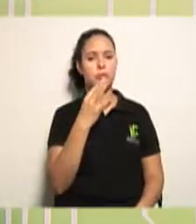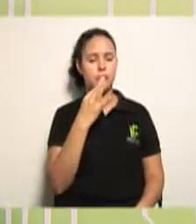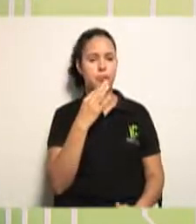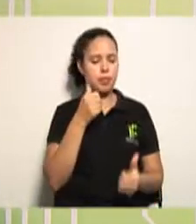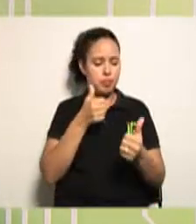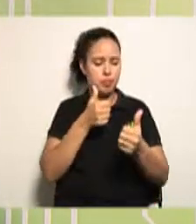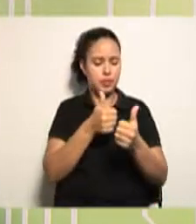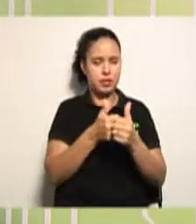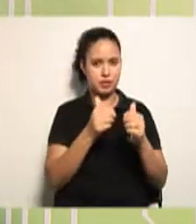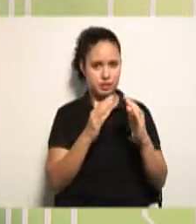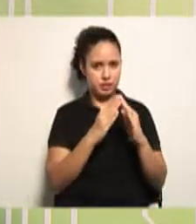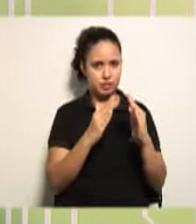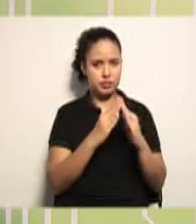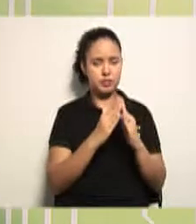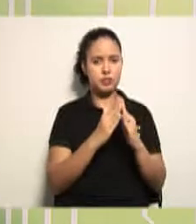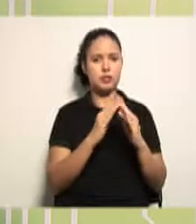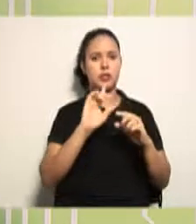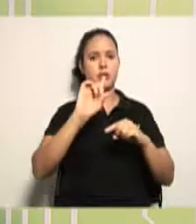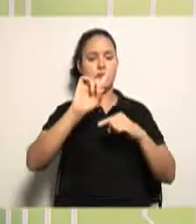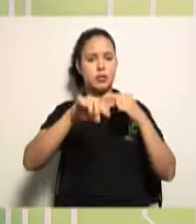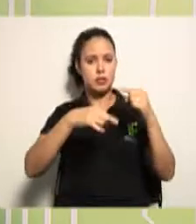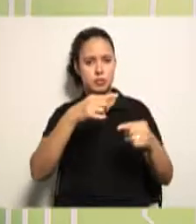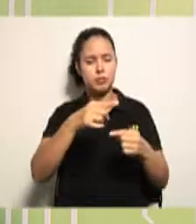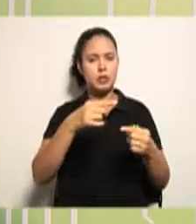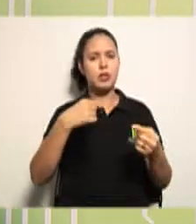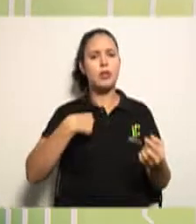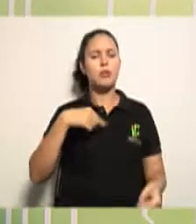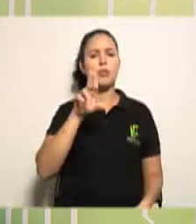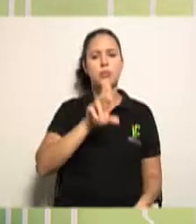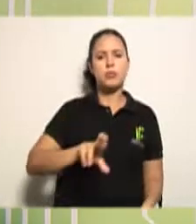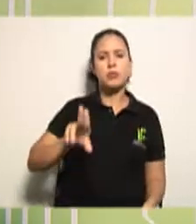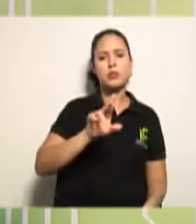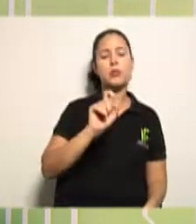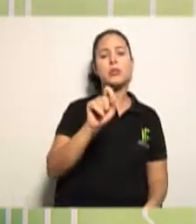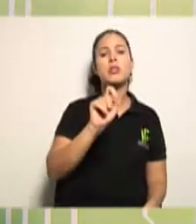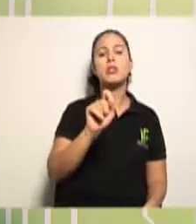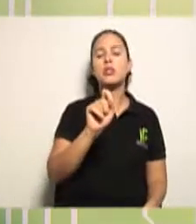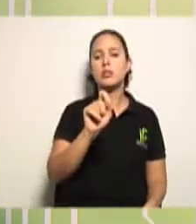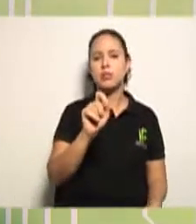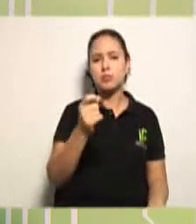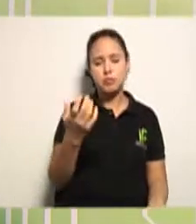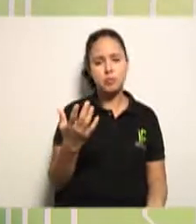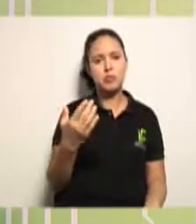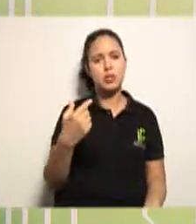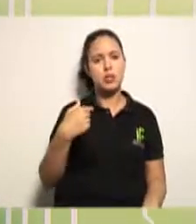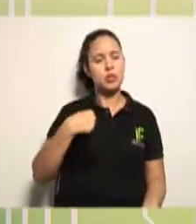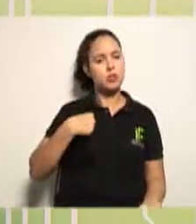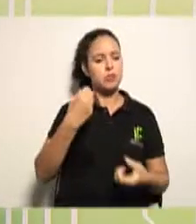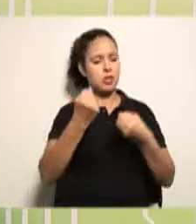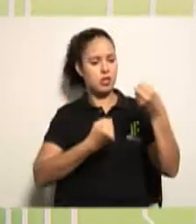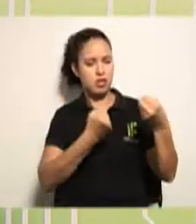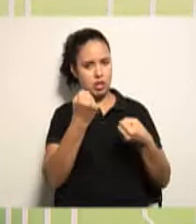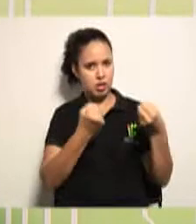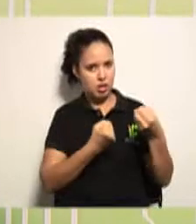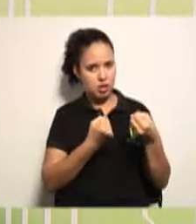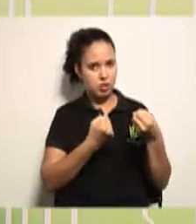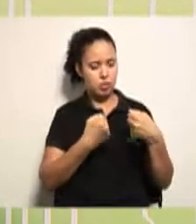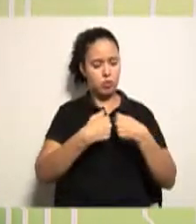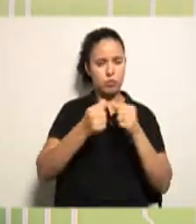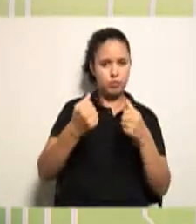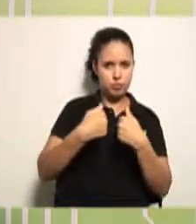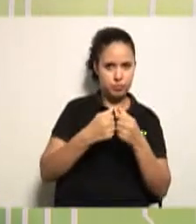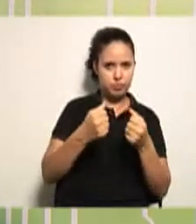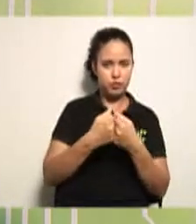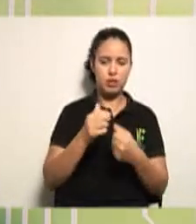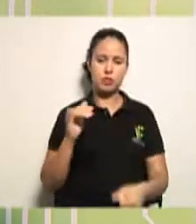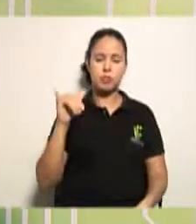Aí depois, quais são os recursos necessários? Eu preciso definir se eu vou de carro, se eu vou de ônibus, ou